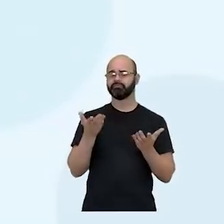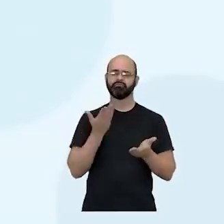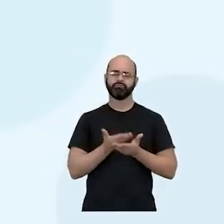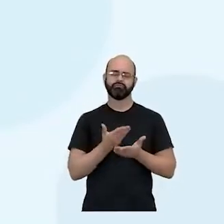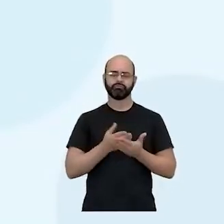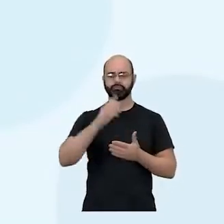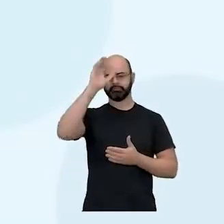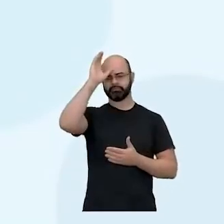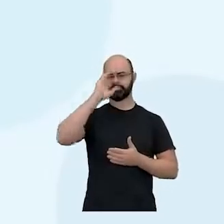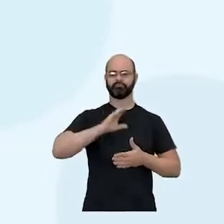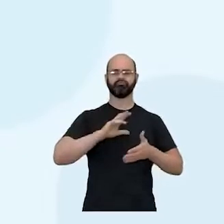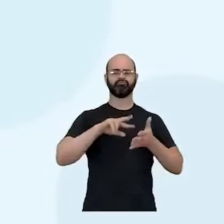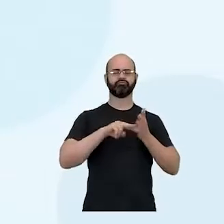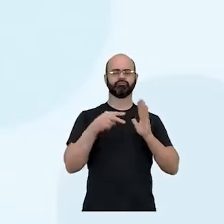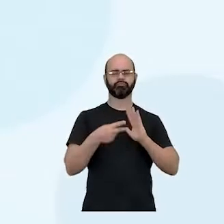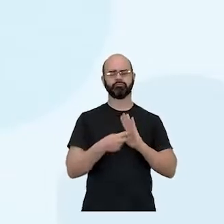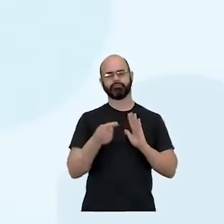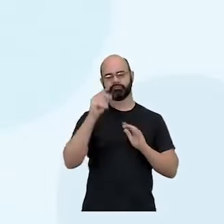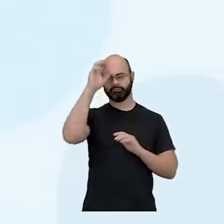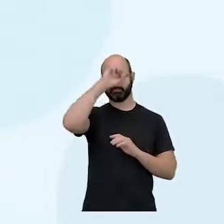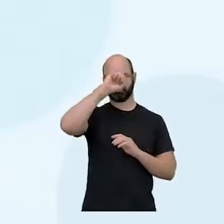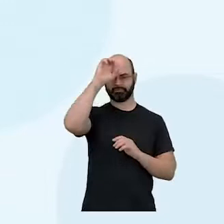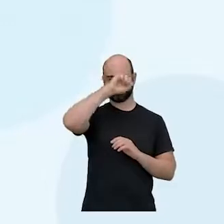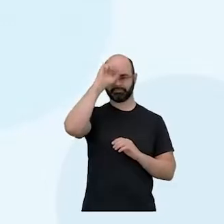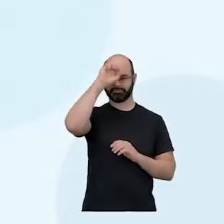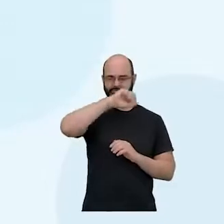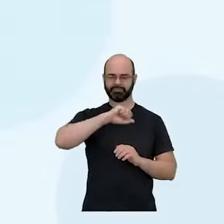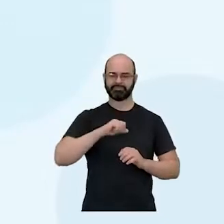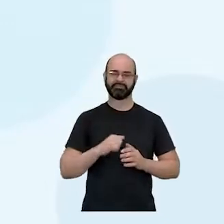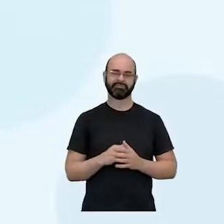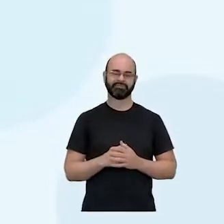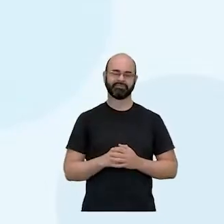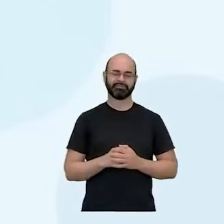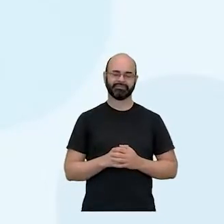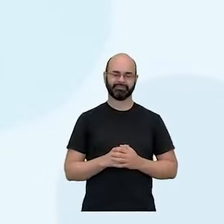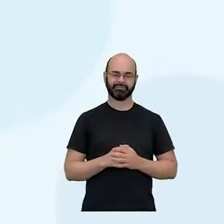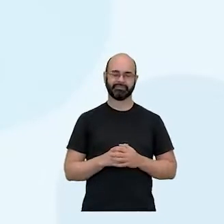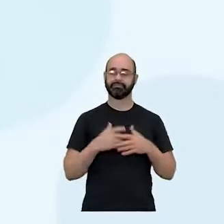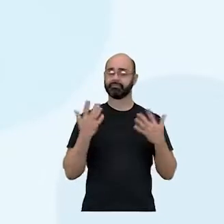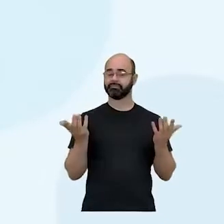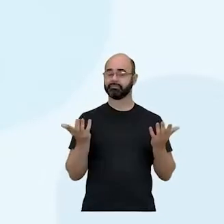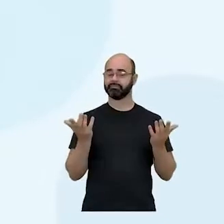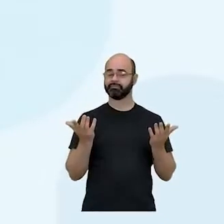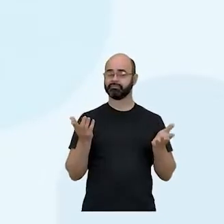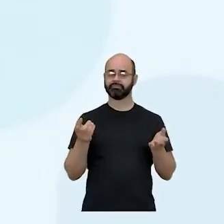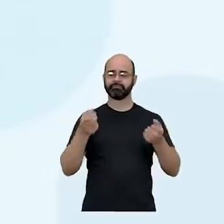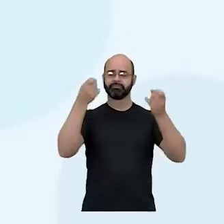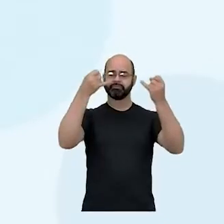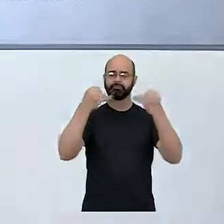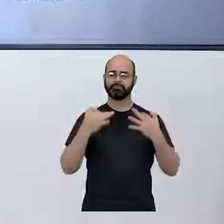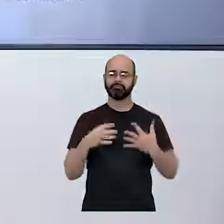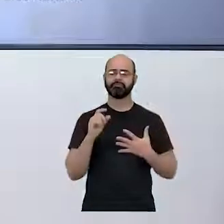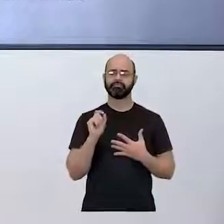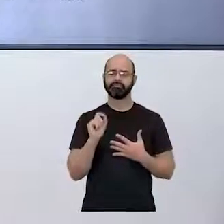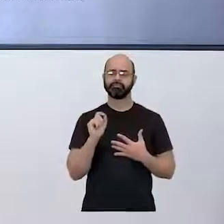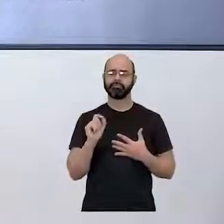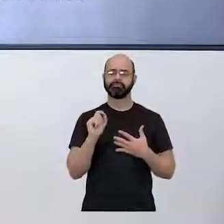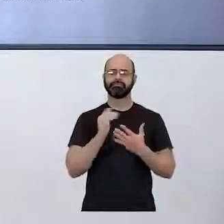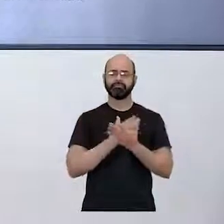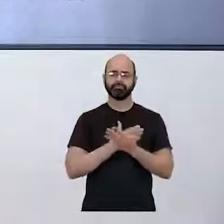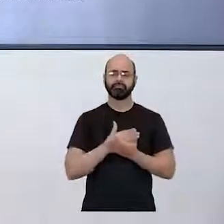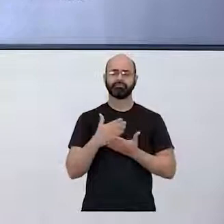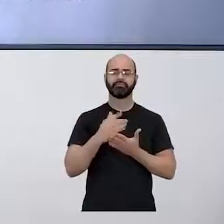o significado de cidadania. E para começar, quem irá nos explicar, fazer essa